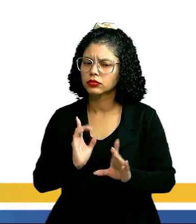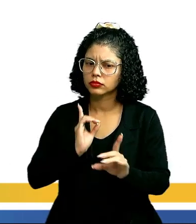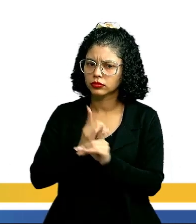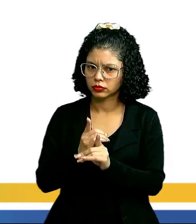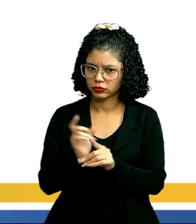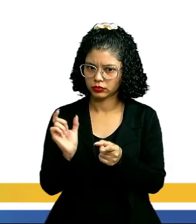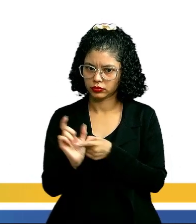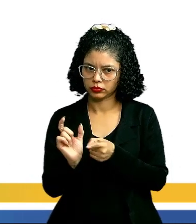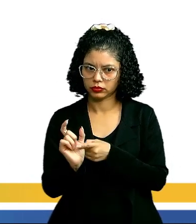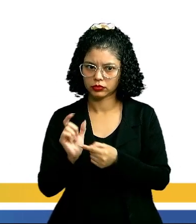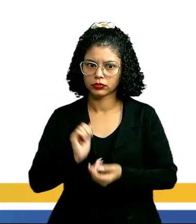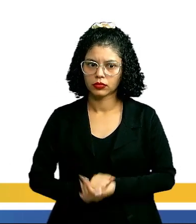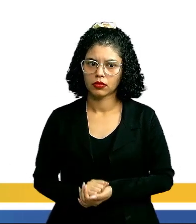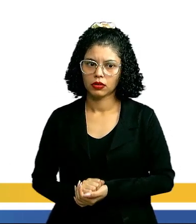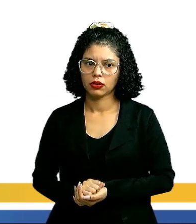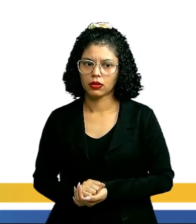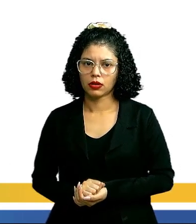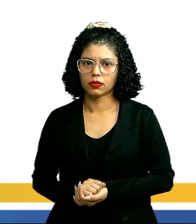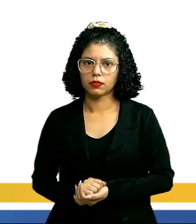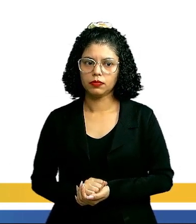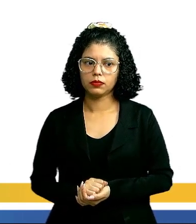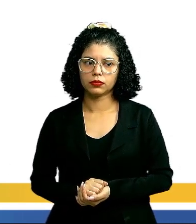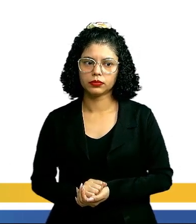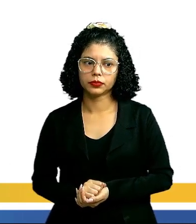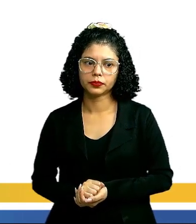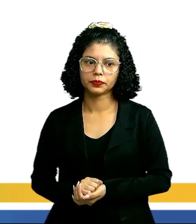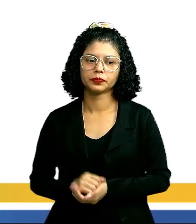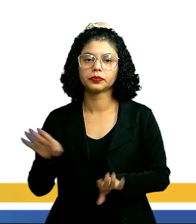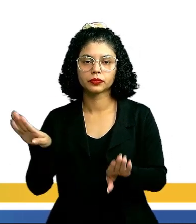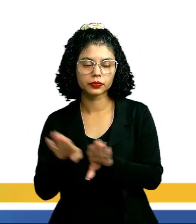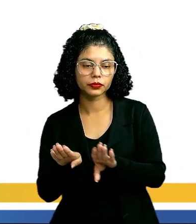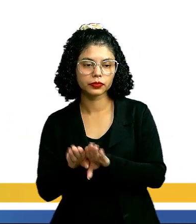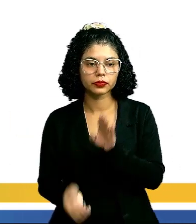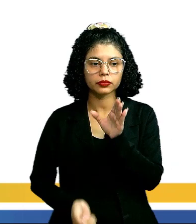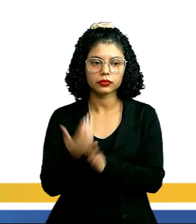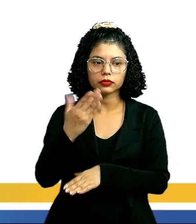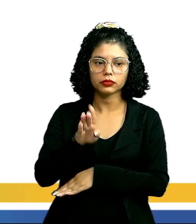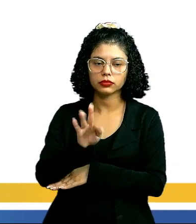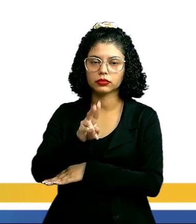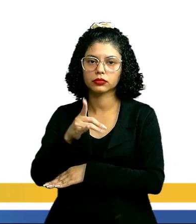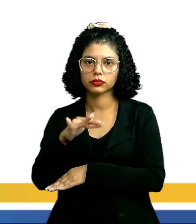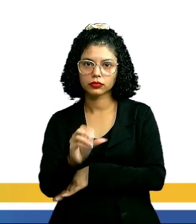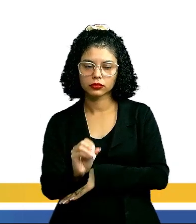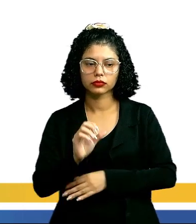encontrar essa palavra com acento. Na formação de blastóporo,